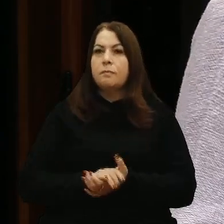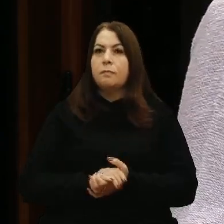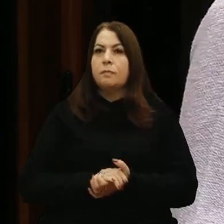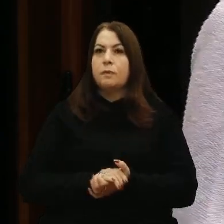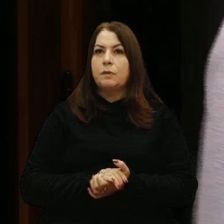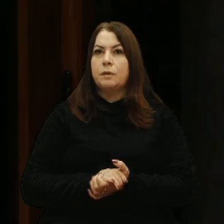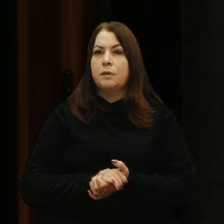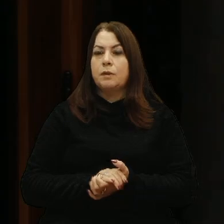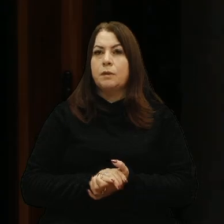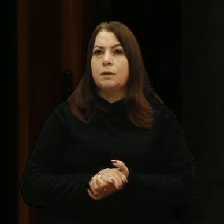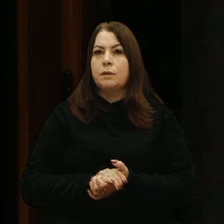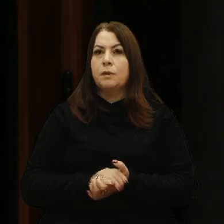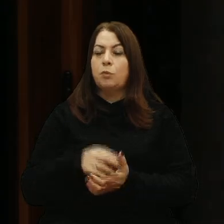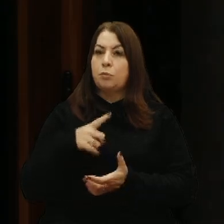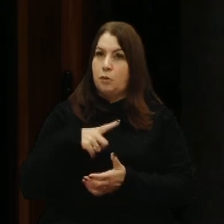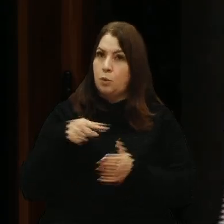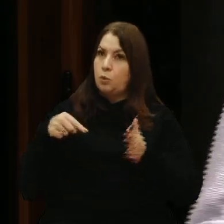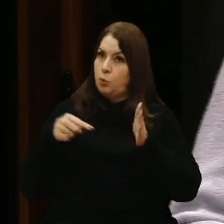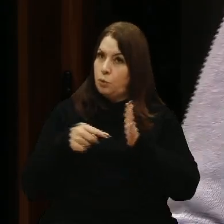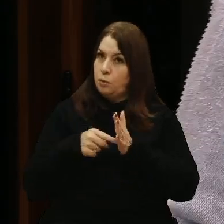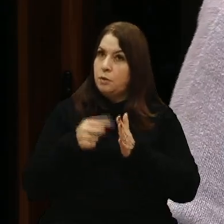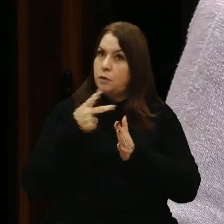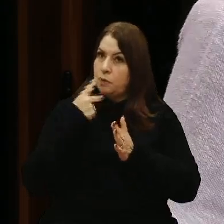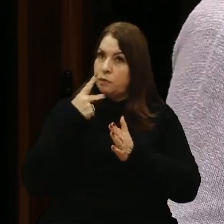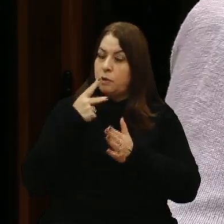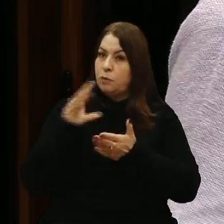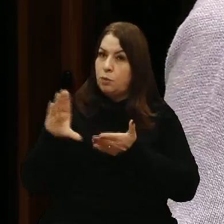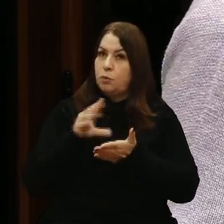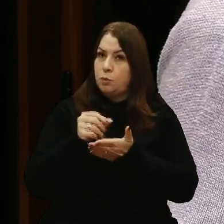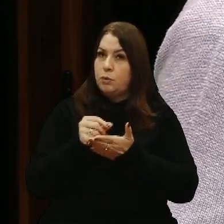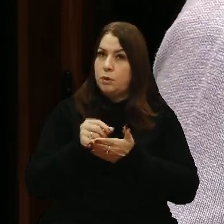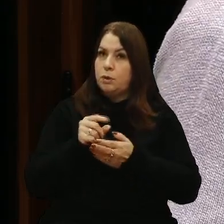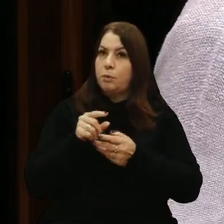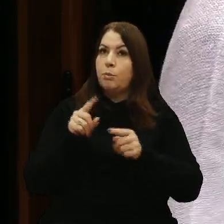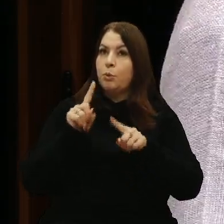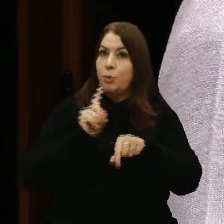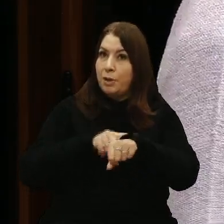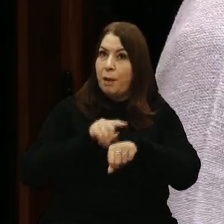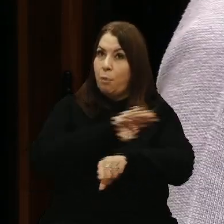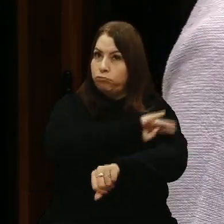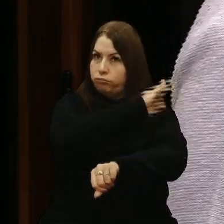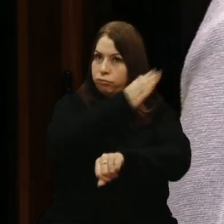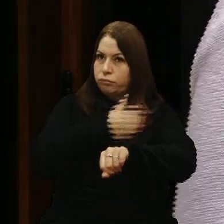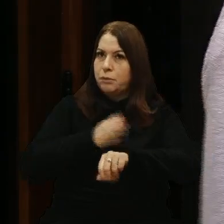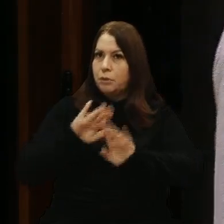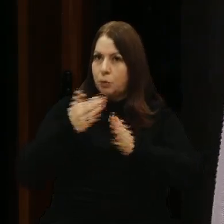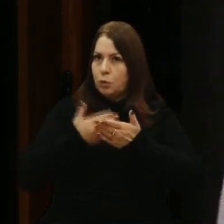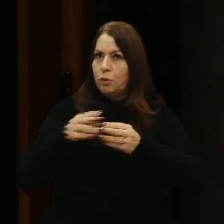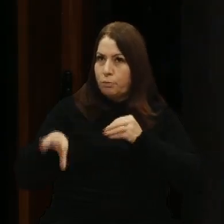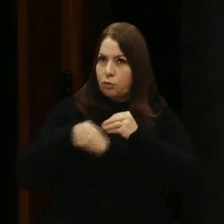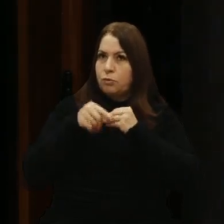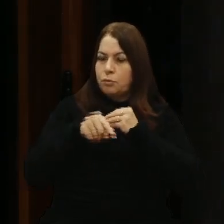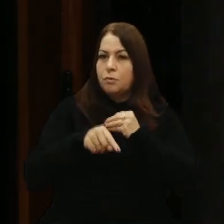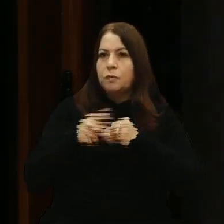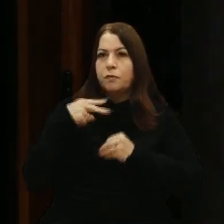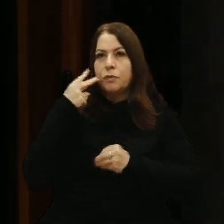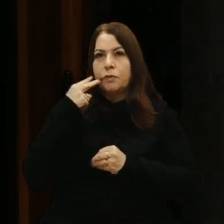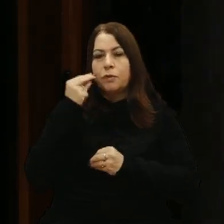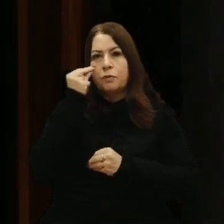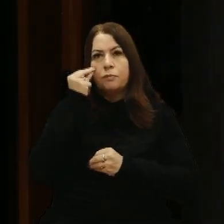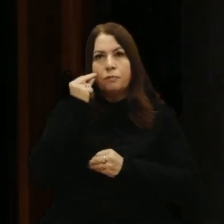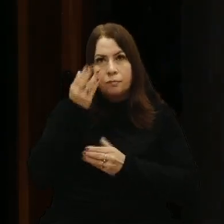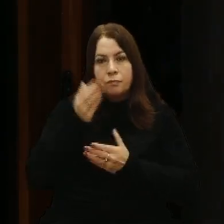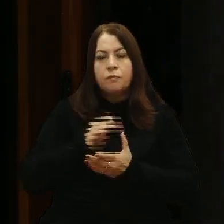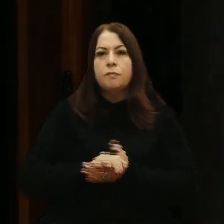Agora, eu tenho denunciado, e aqui nós estamos falando de recurso para o tempo integral, recurso adicional, vereador Cláudio